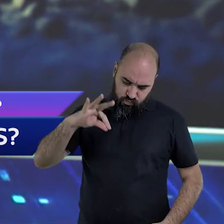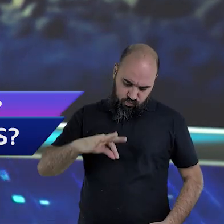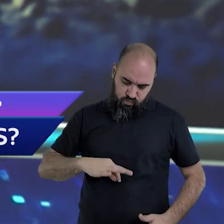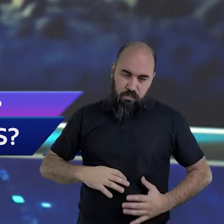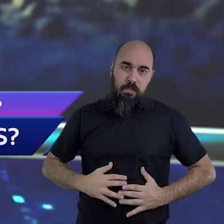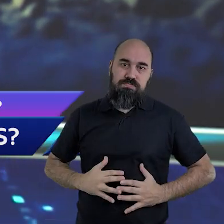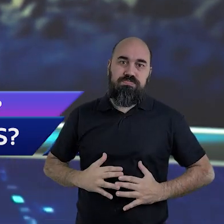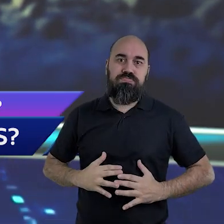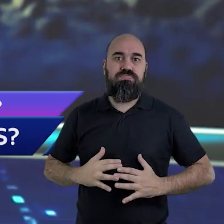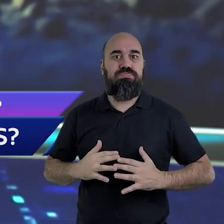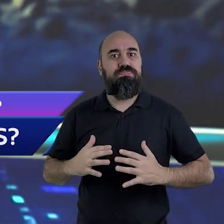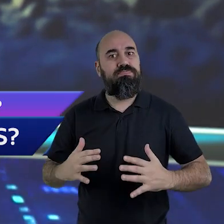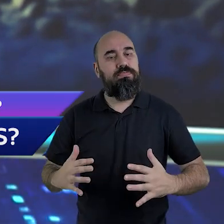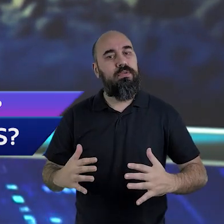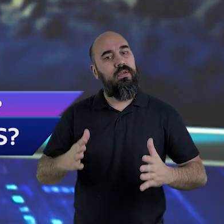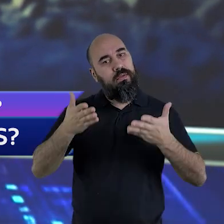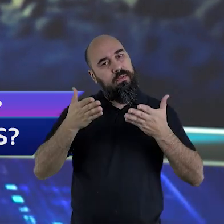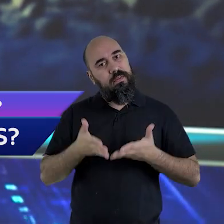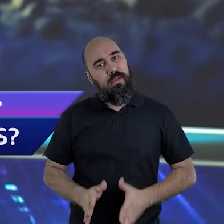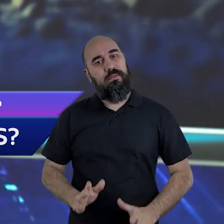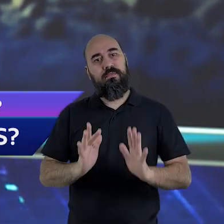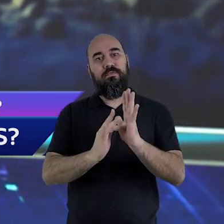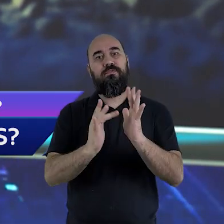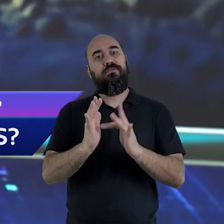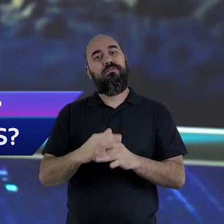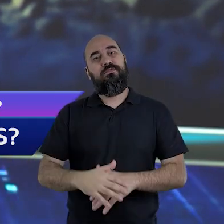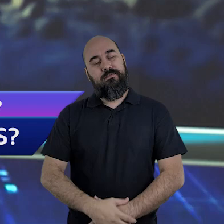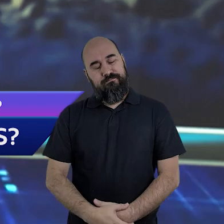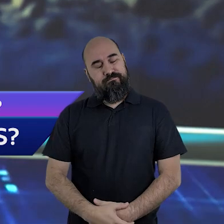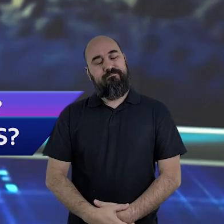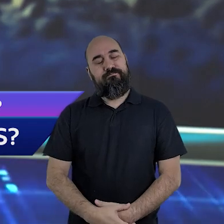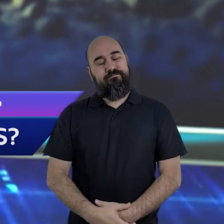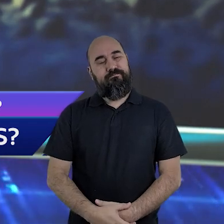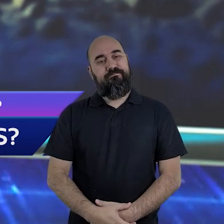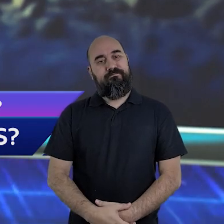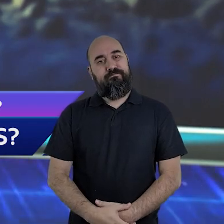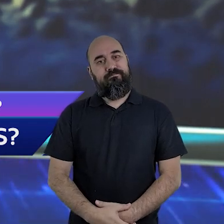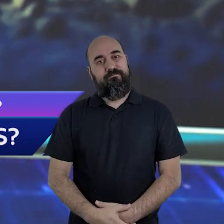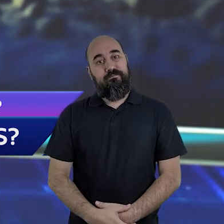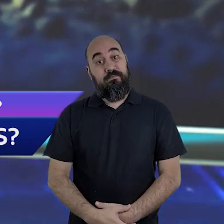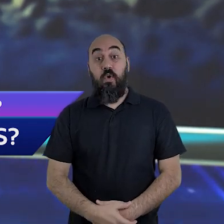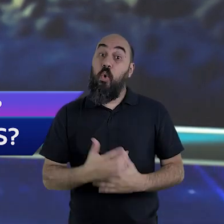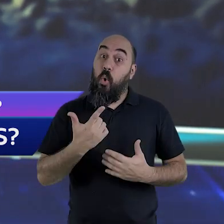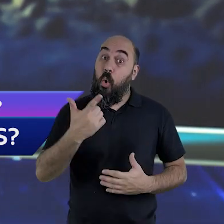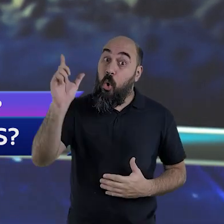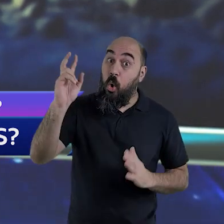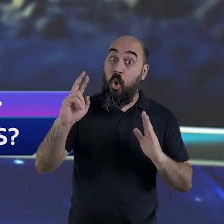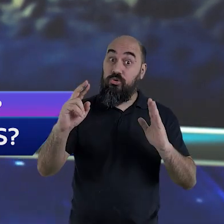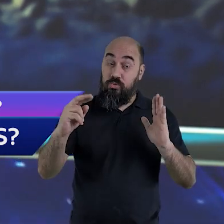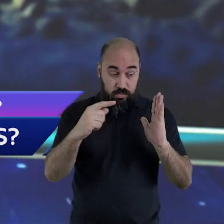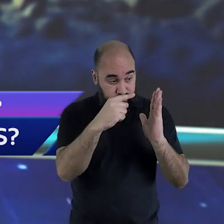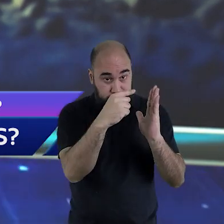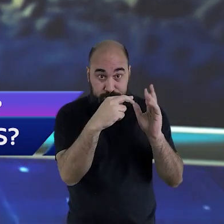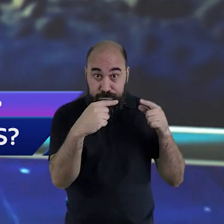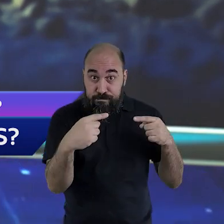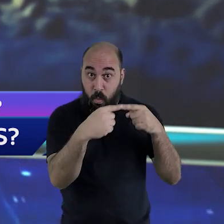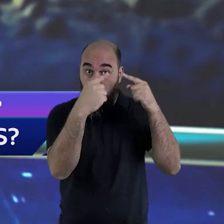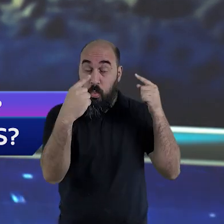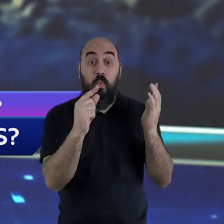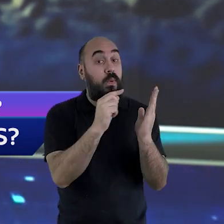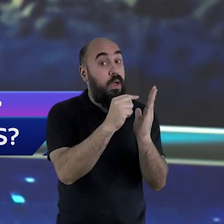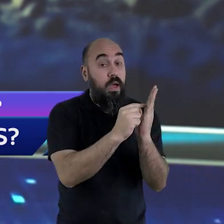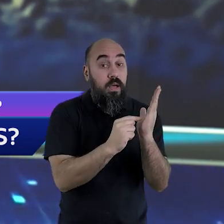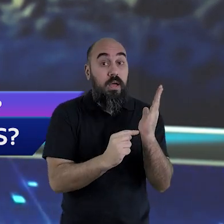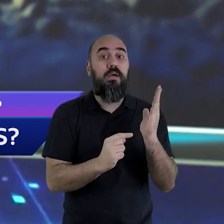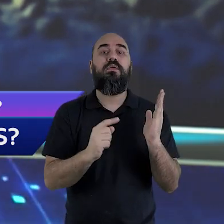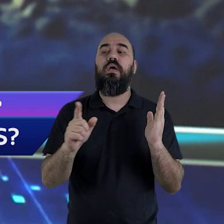conosco. Um outro ponto que aparece na Bíblia, também de maneira muito importante, que tem a ver com Jesus, é o